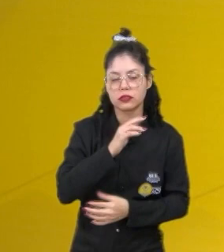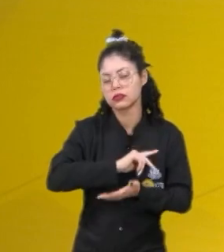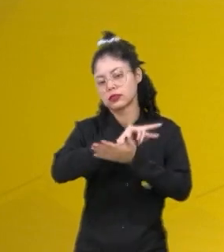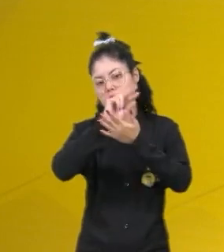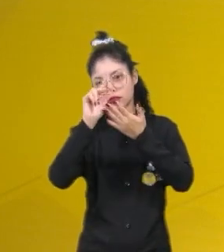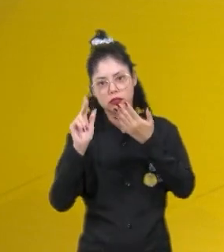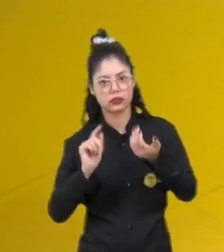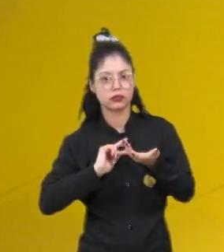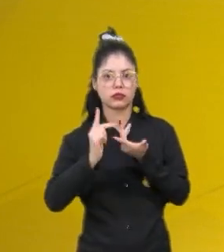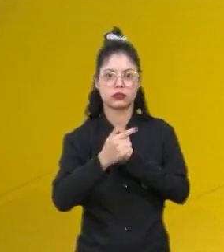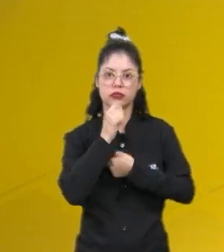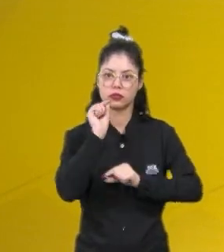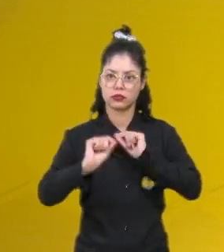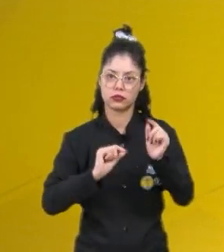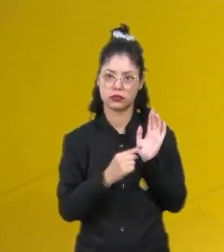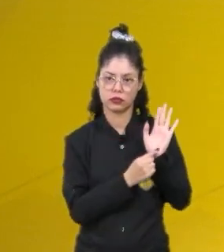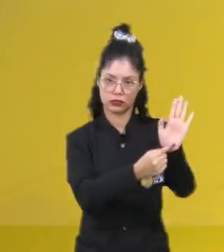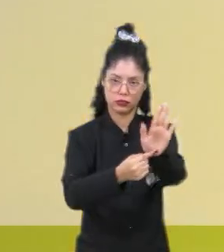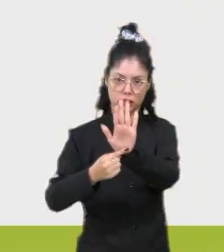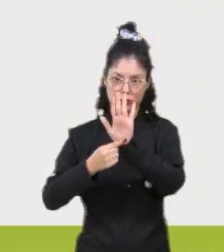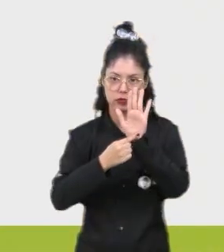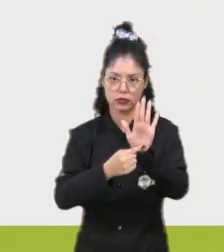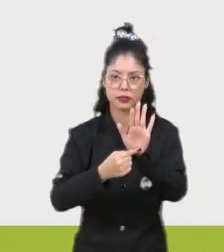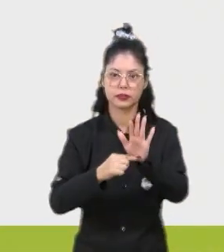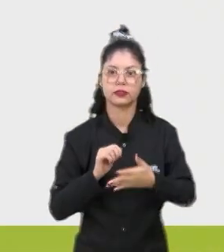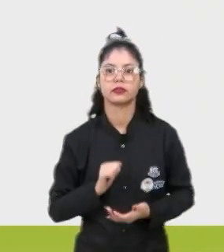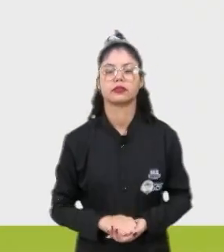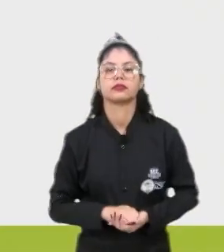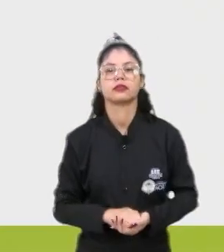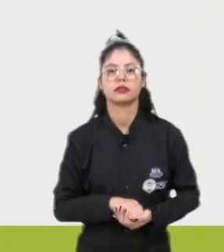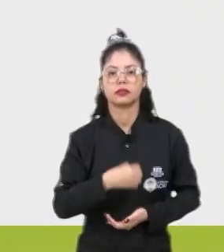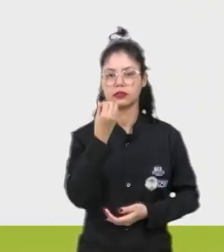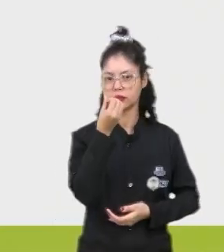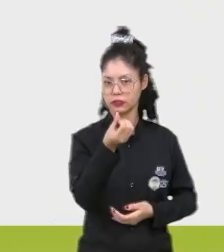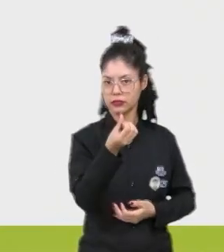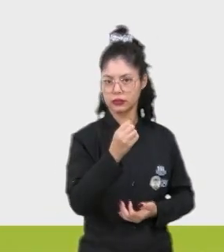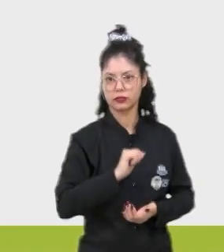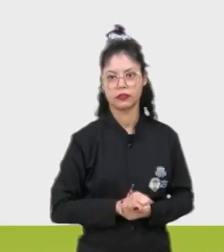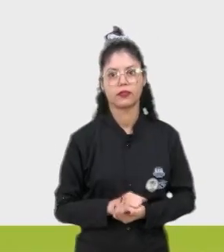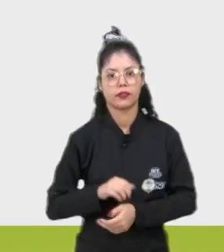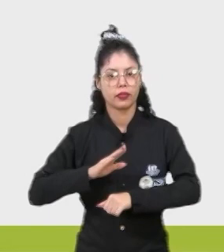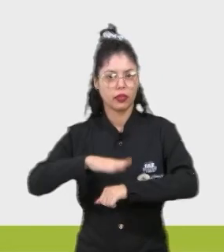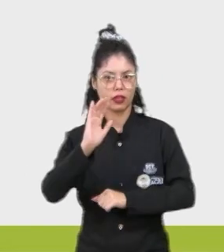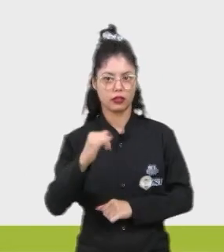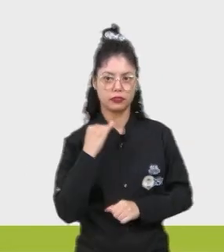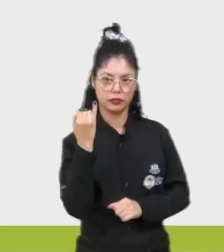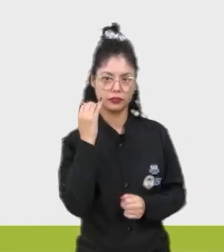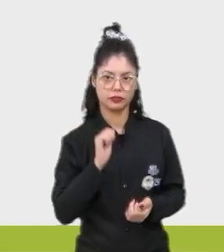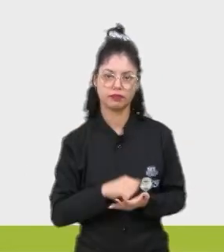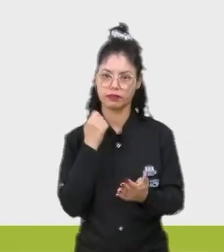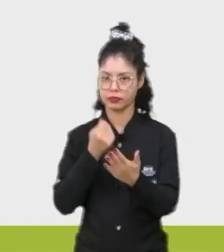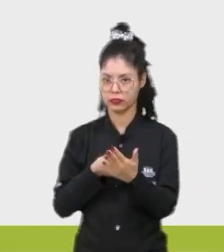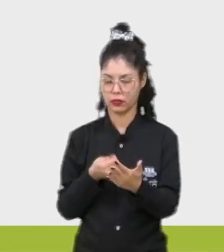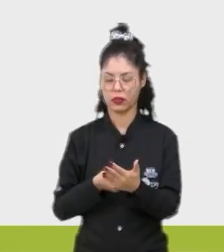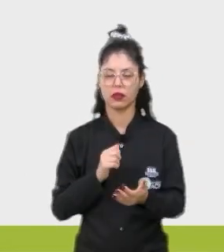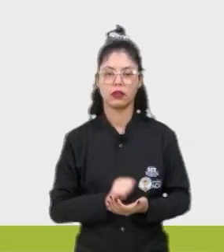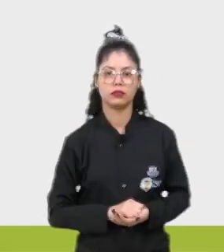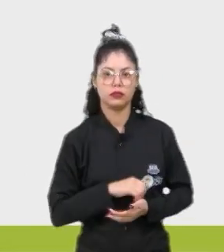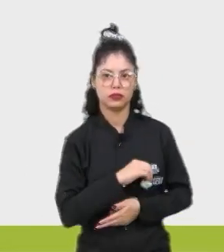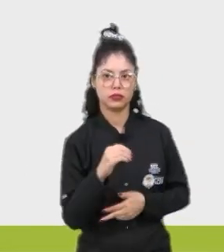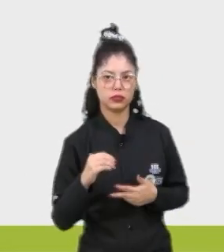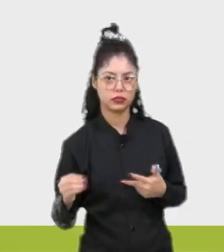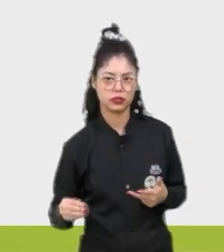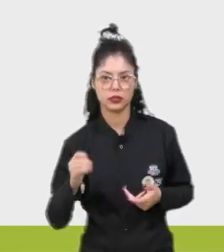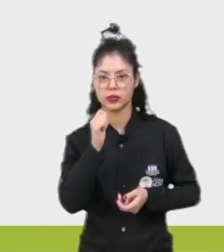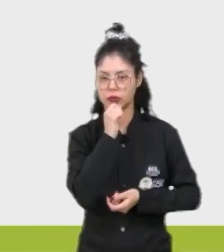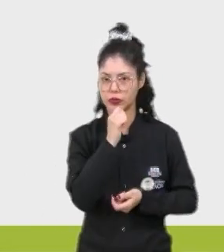vários. Hoje aqui venho apresentar a vocês os nossos 6 fenômenos mais importantes e mais cobrados no Enem sobre a parte